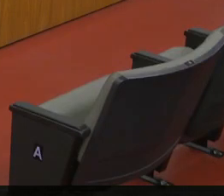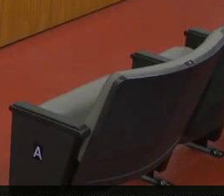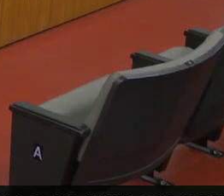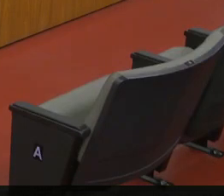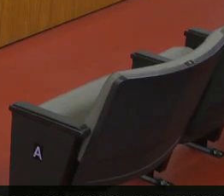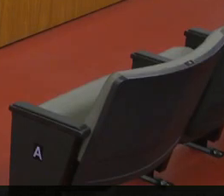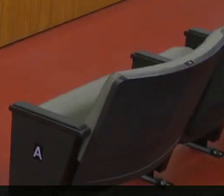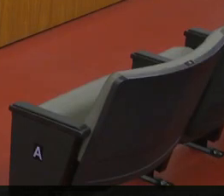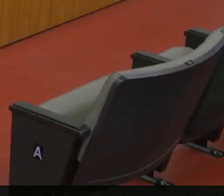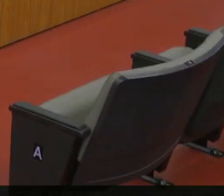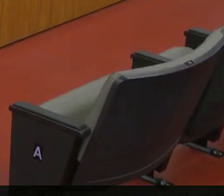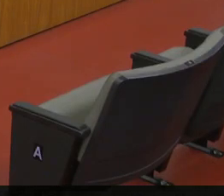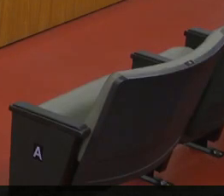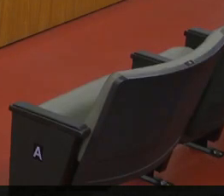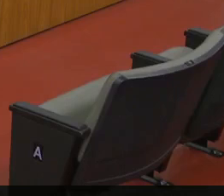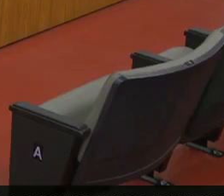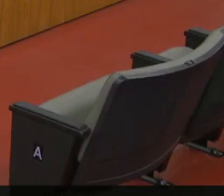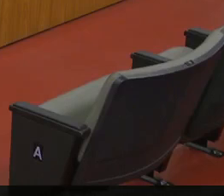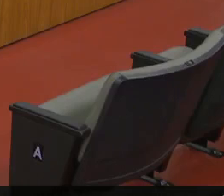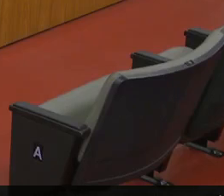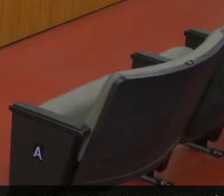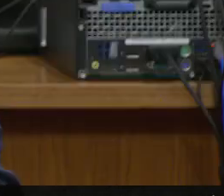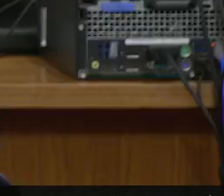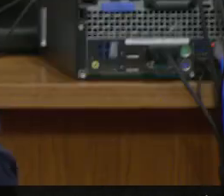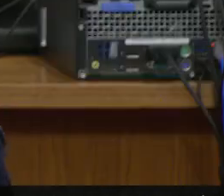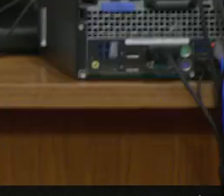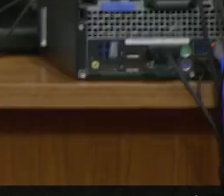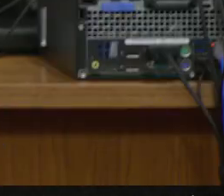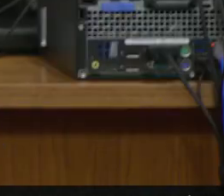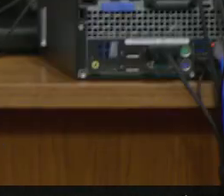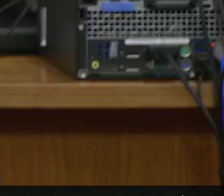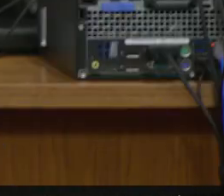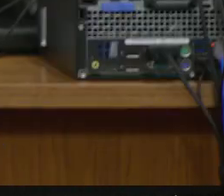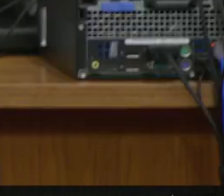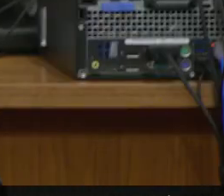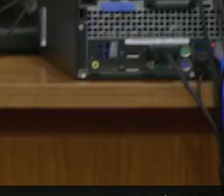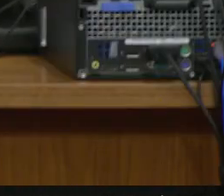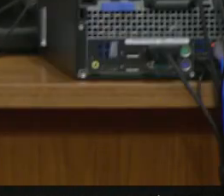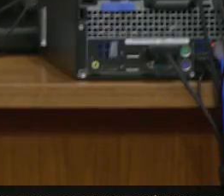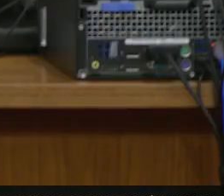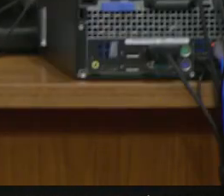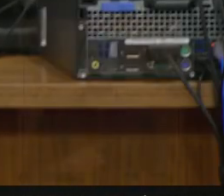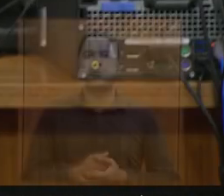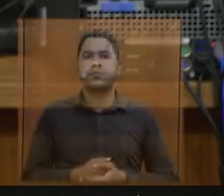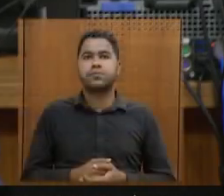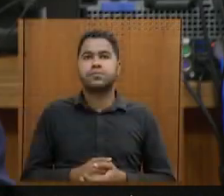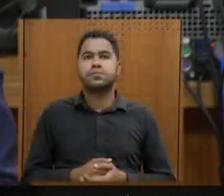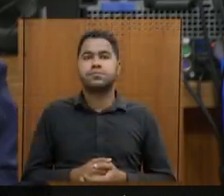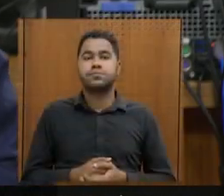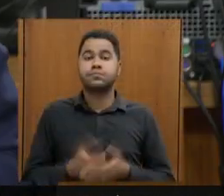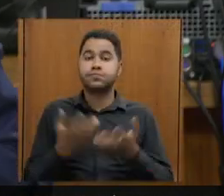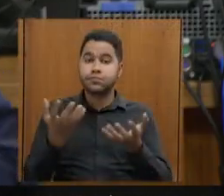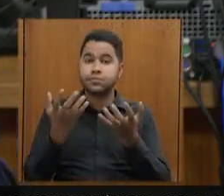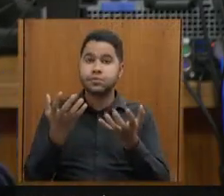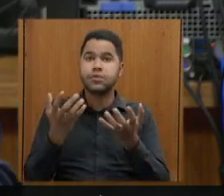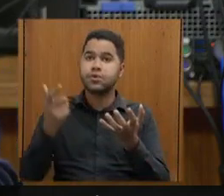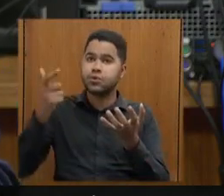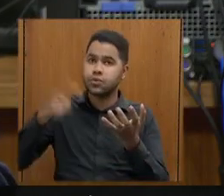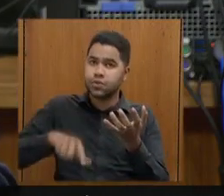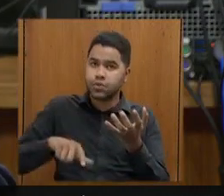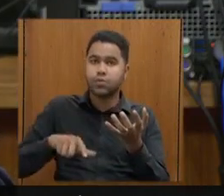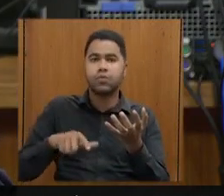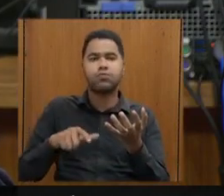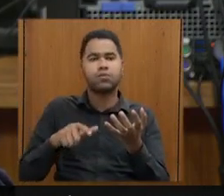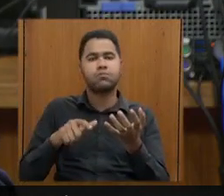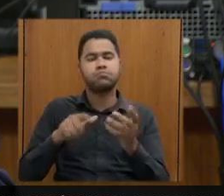é só para isso então secretário o presidente do brasileiro Rosângela queria Então mais uma vez